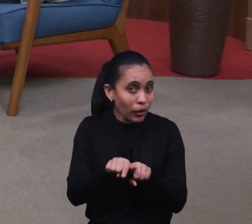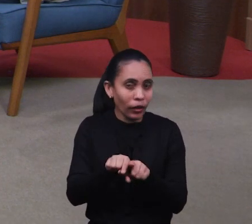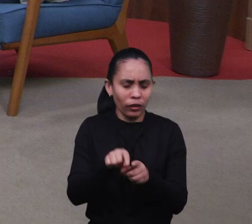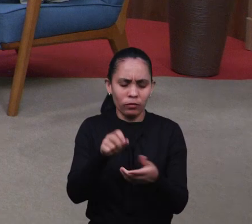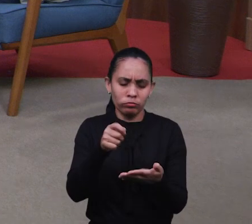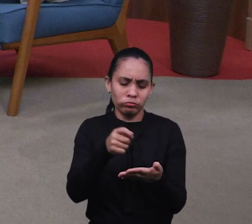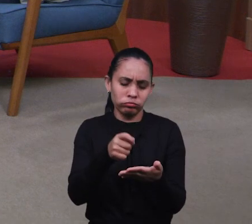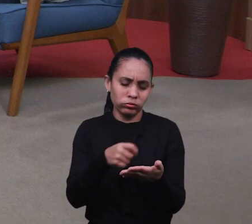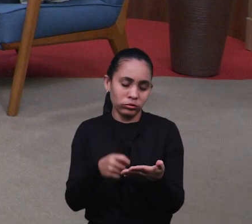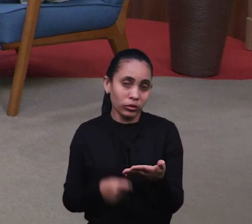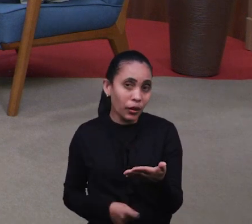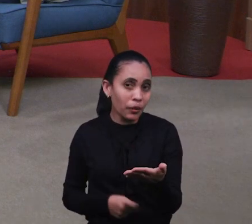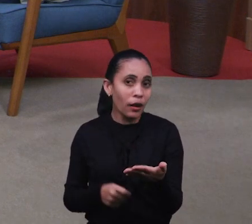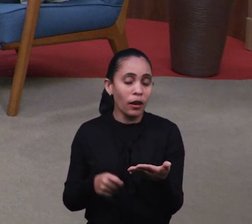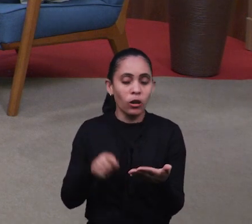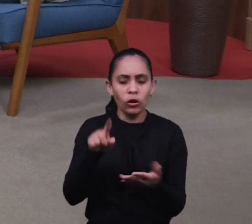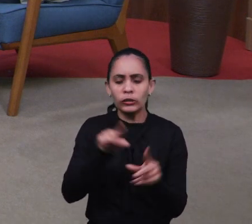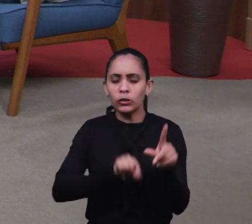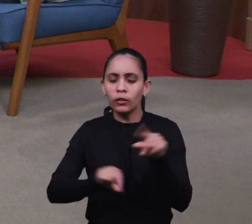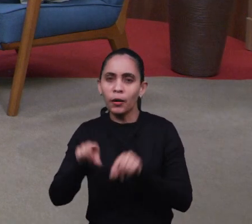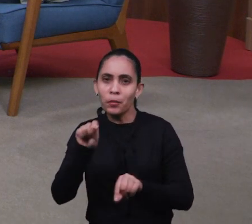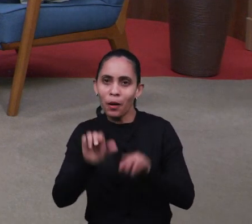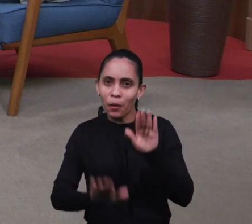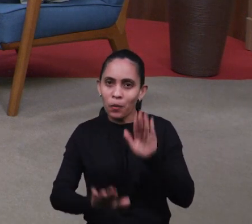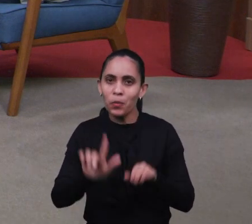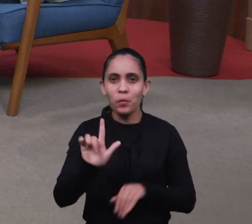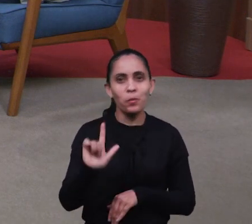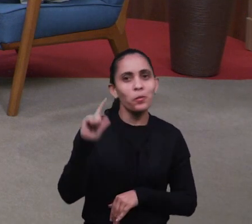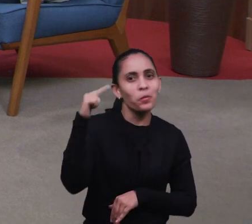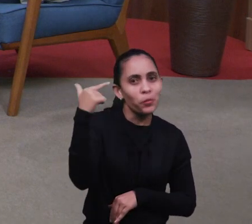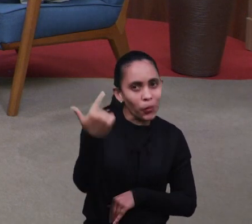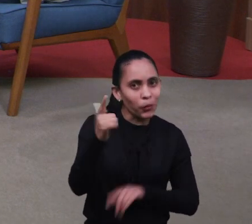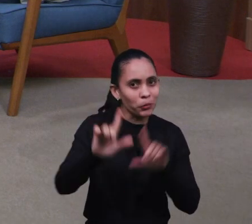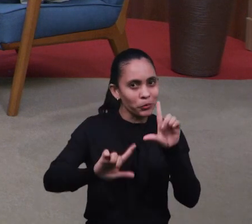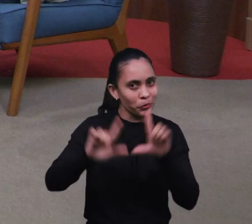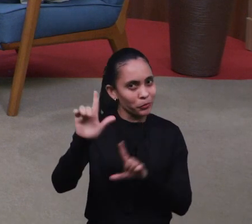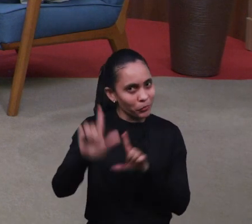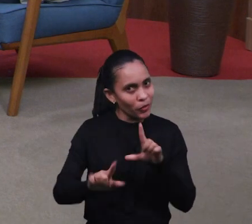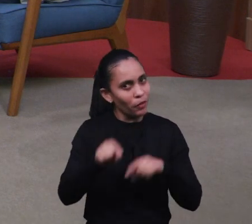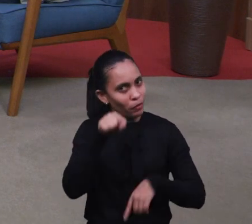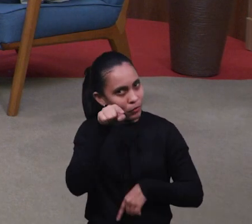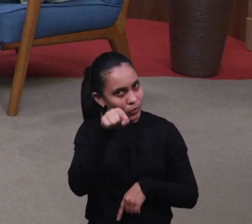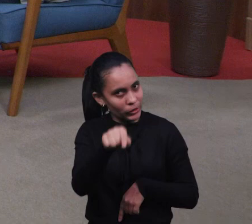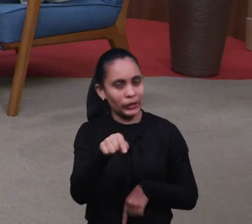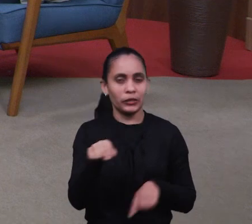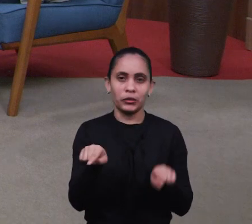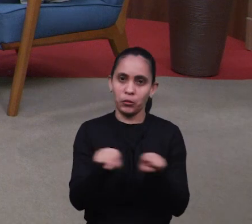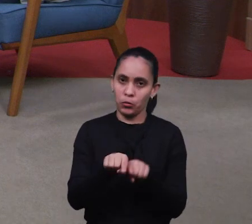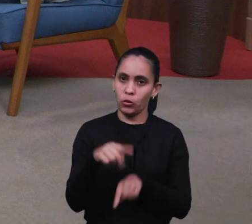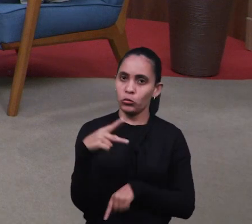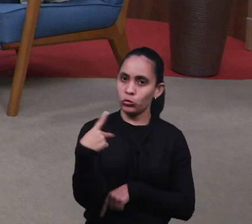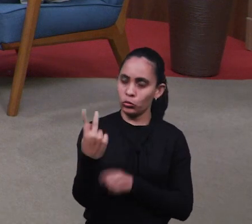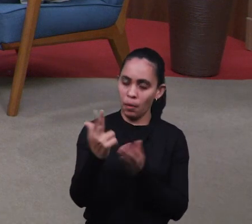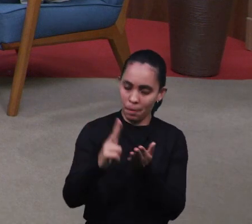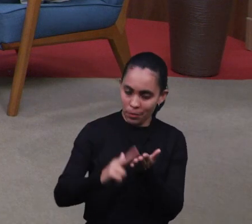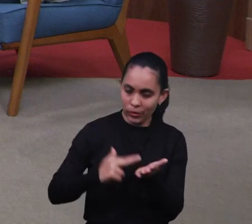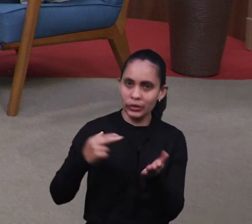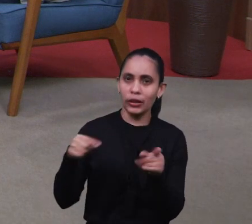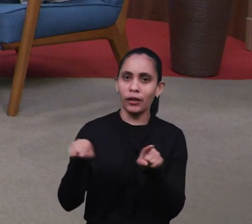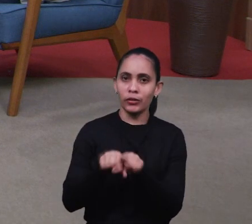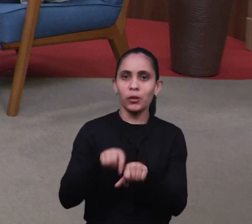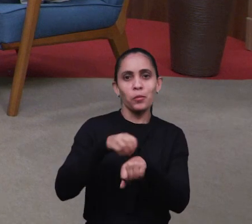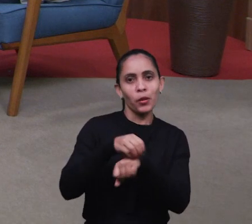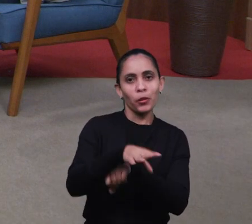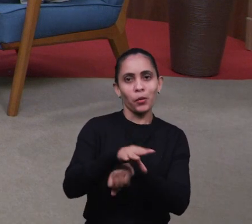algumas e trazemos aqui, quem sabe, no próximo programa, na próxima edição, você vai ter a sua mensagem compartilhada aqui com todos